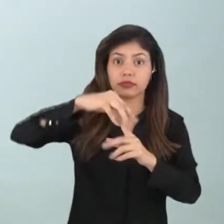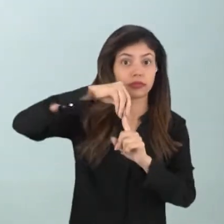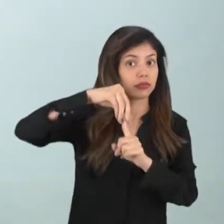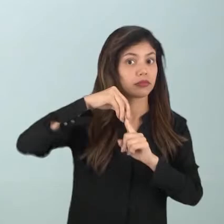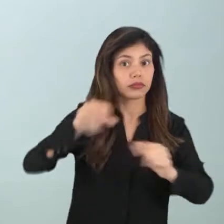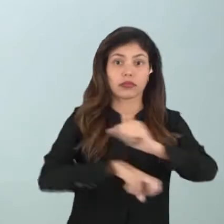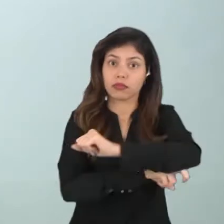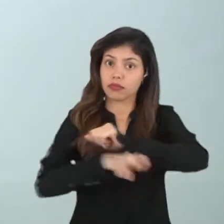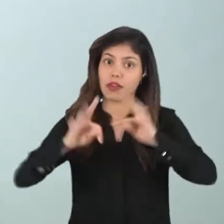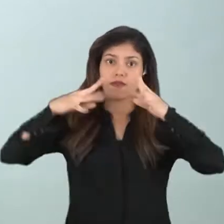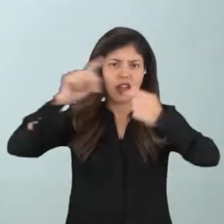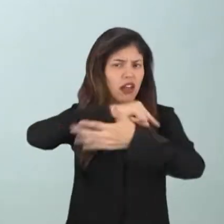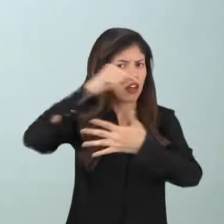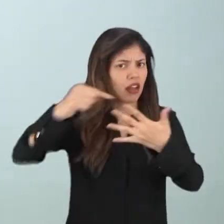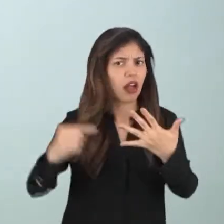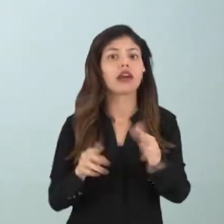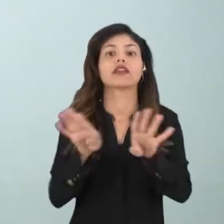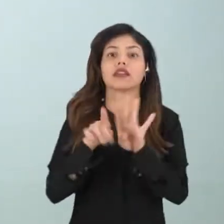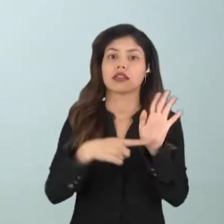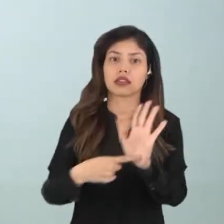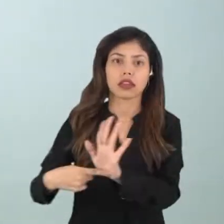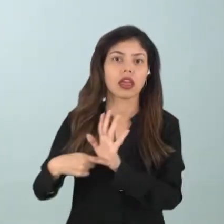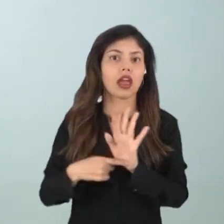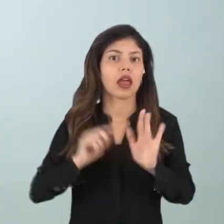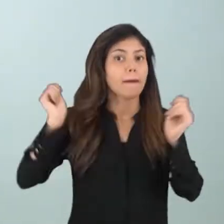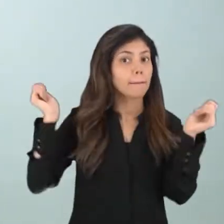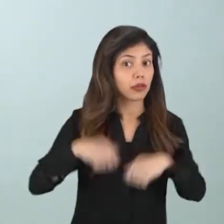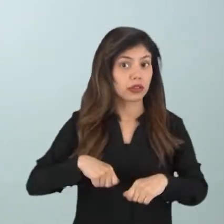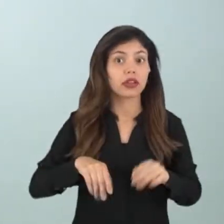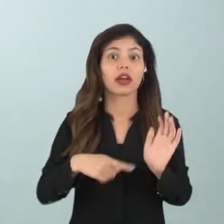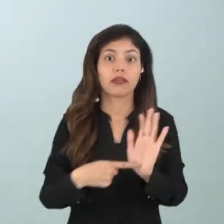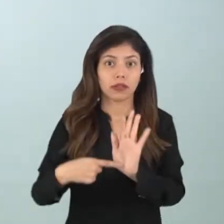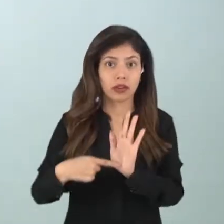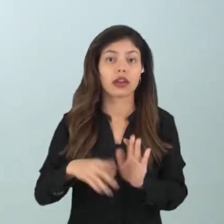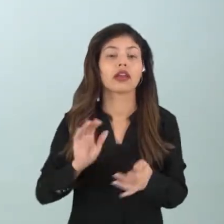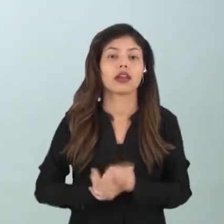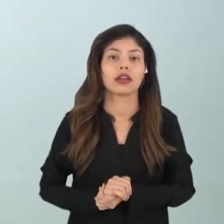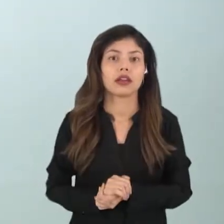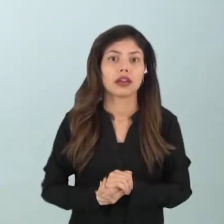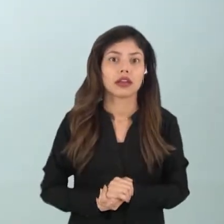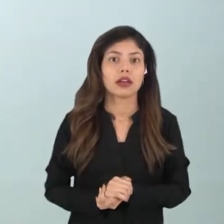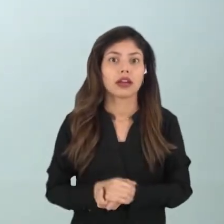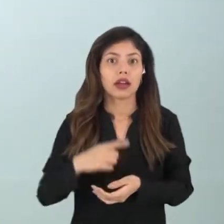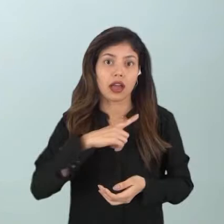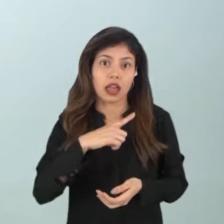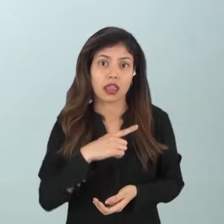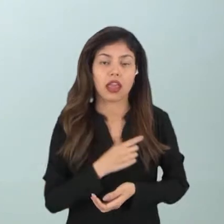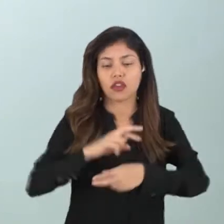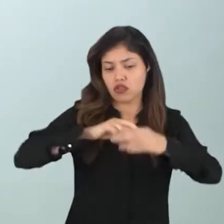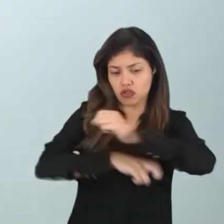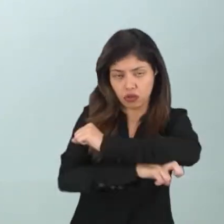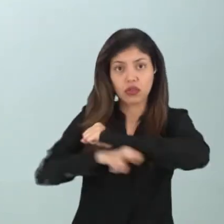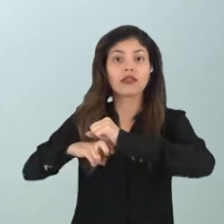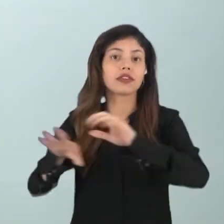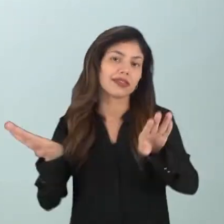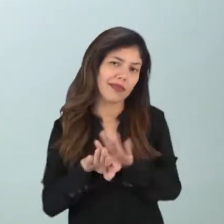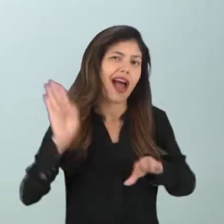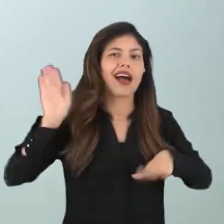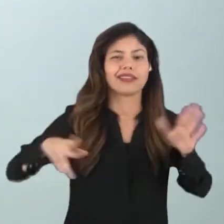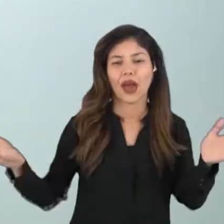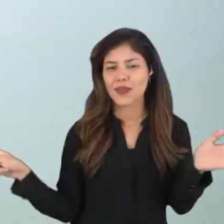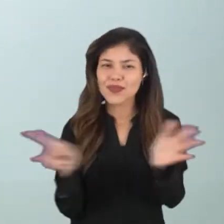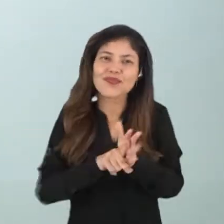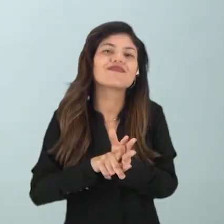em determinados lugares não é possível nem a construção de ferrovias, nem de rodovias. E às vezes a